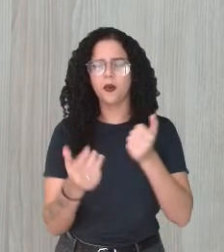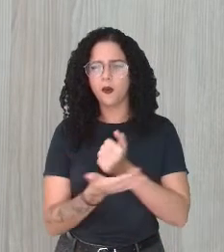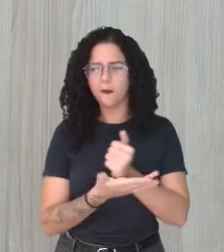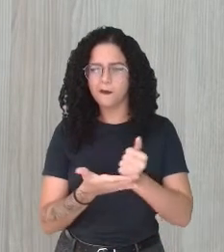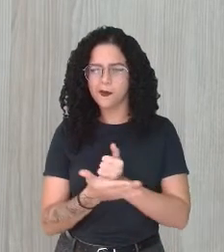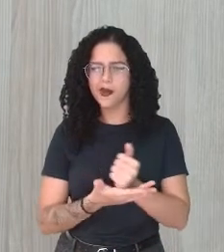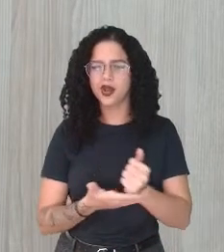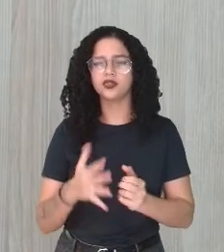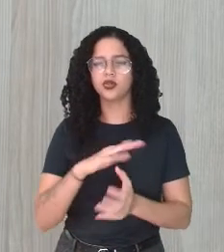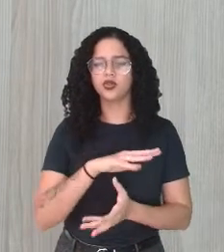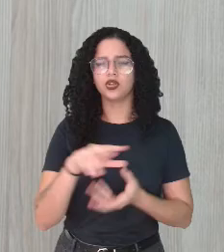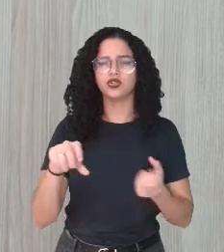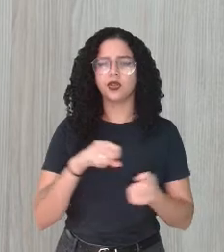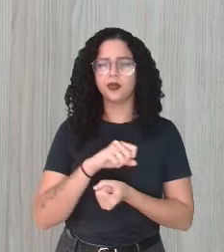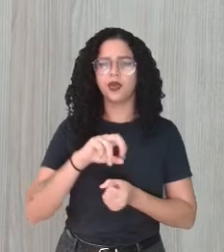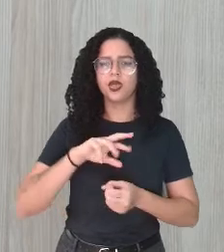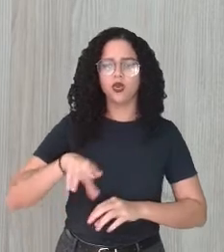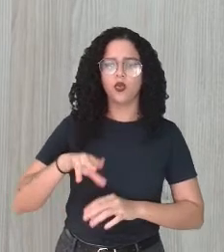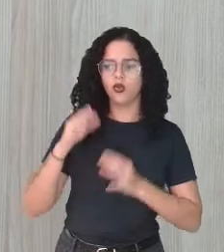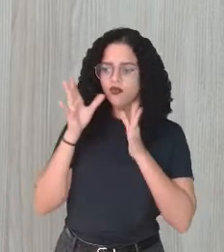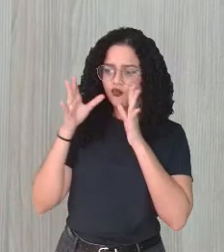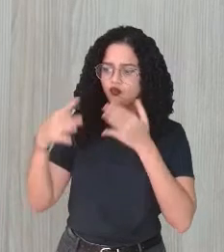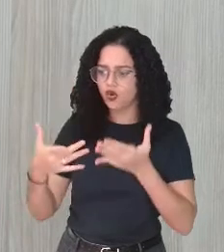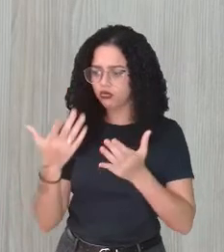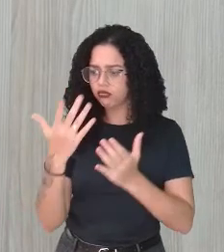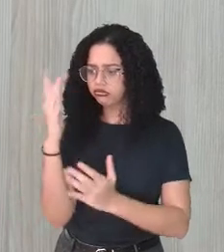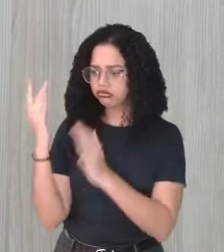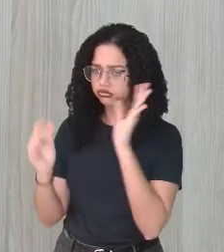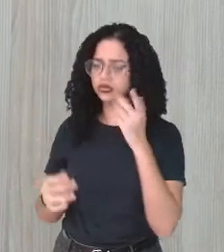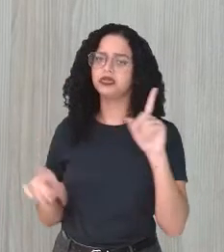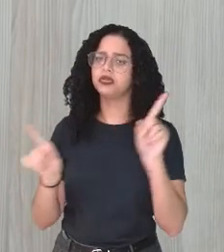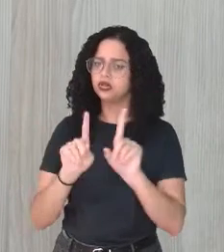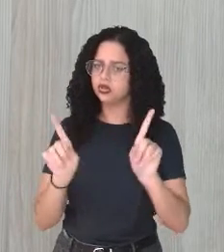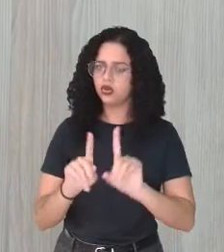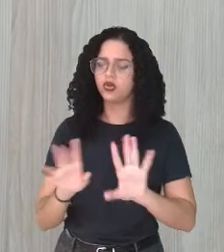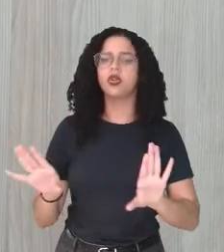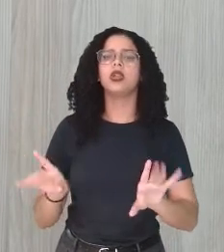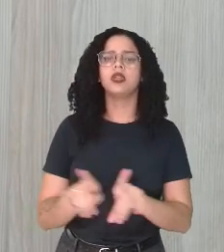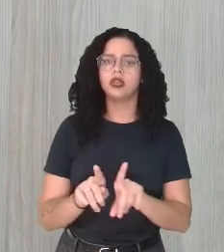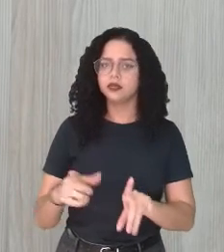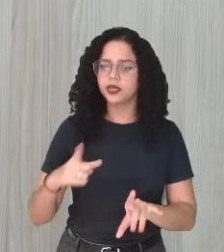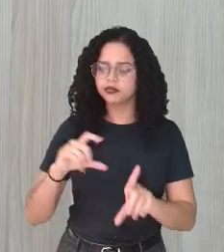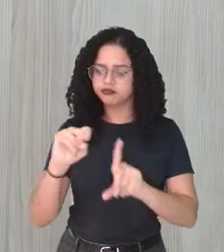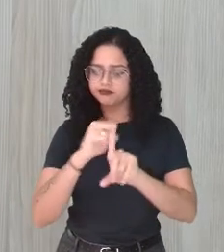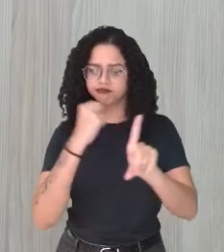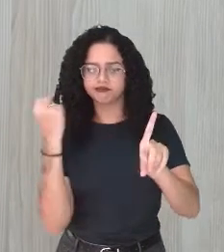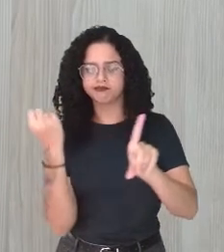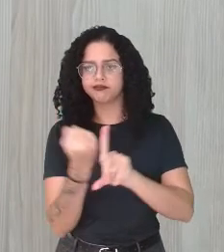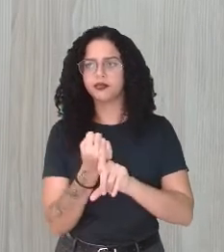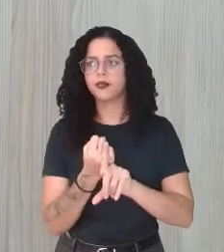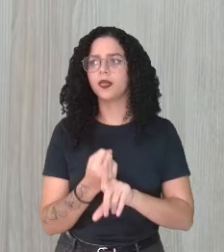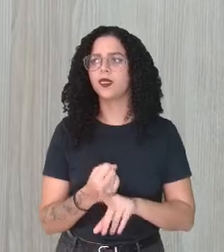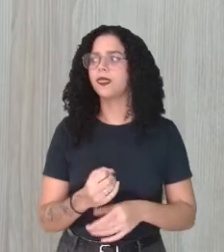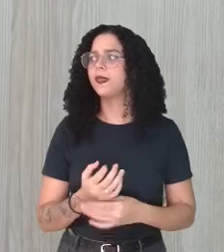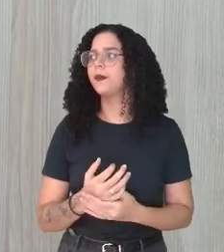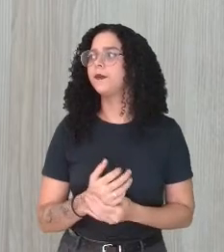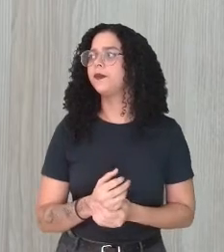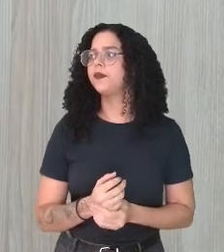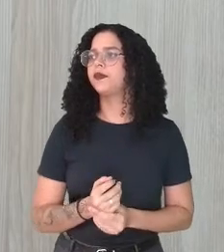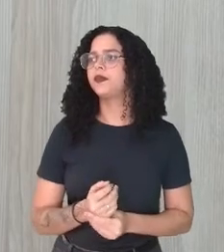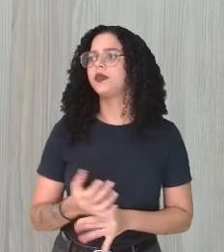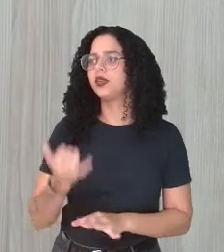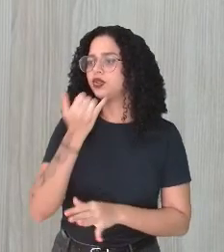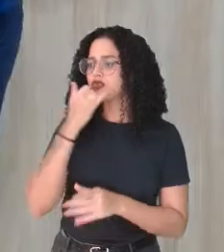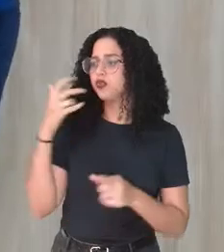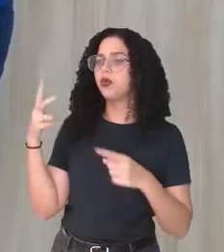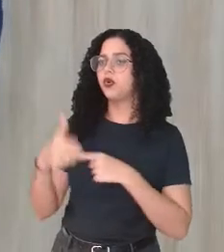sustentabilidade, ele abarca não só o meio ambiente, mas também a questão social. É né? importante essa parte Isso. aí, né, Vanessa? Desculpa